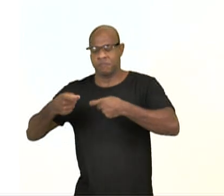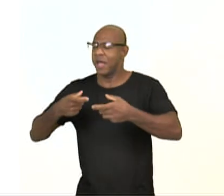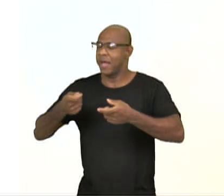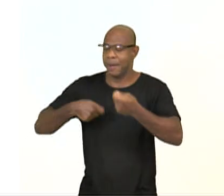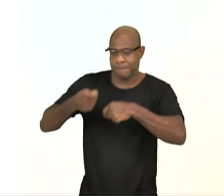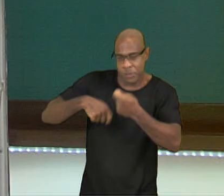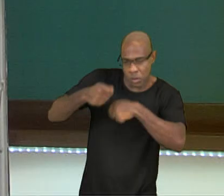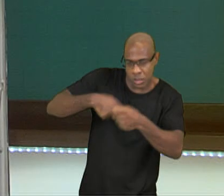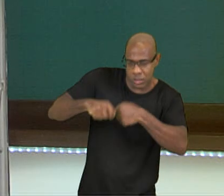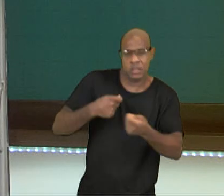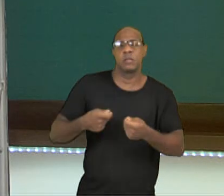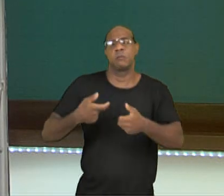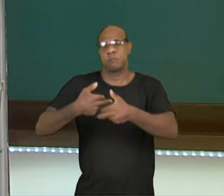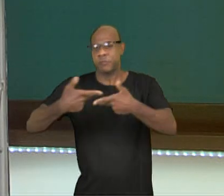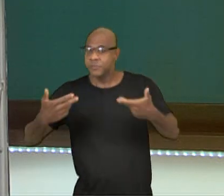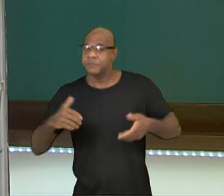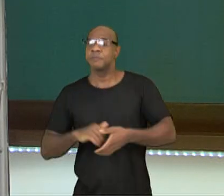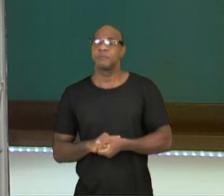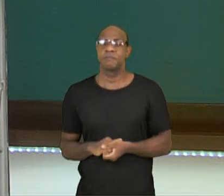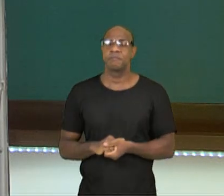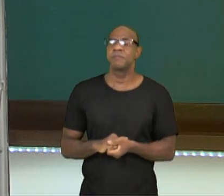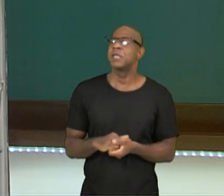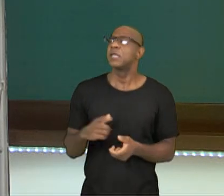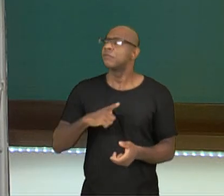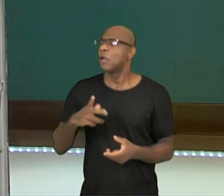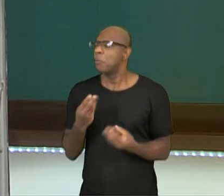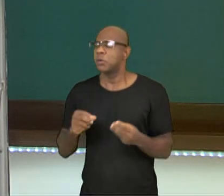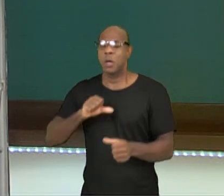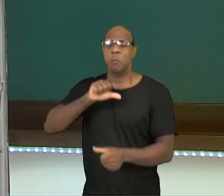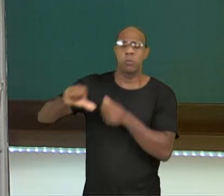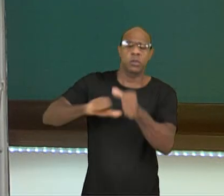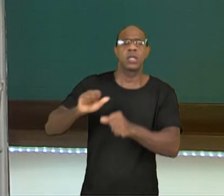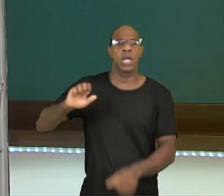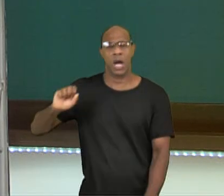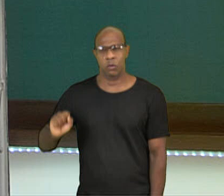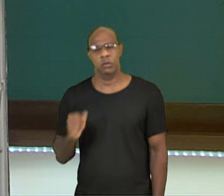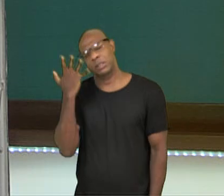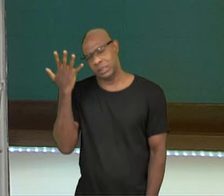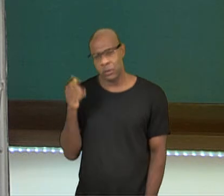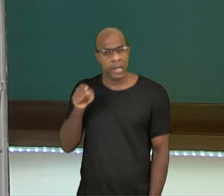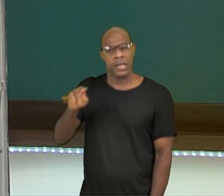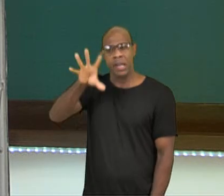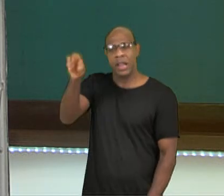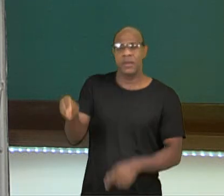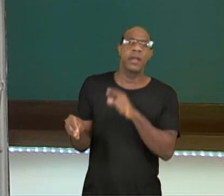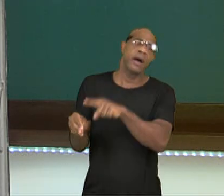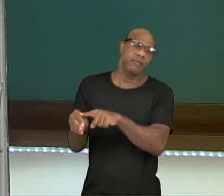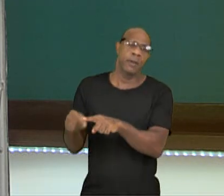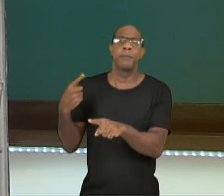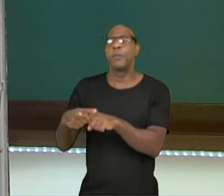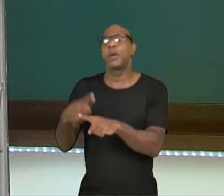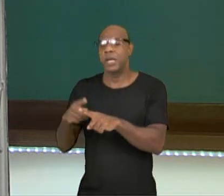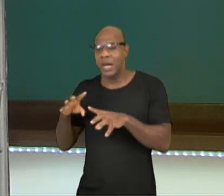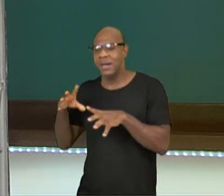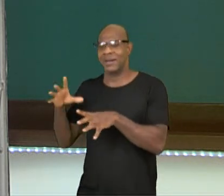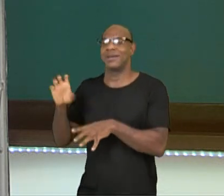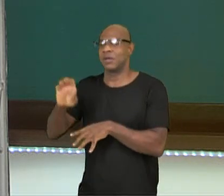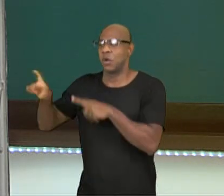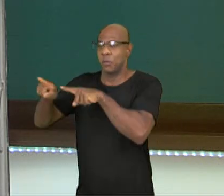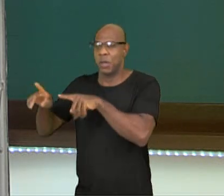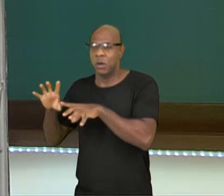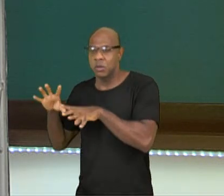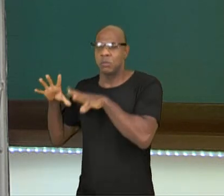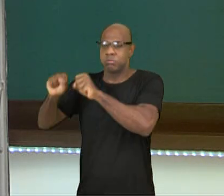população africana. Ou seja, muitas mudanças ocorreram em virtude dessa colonização